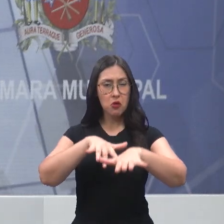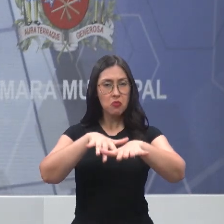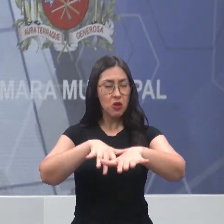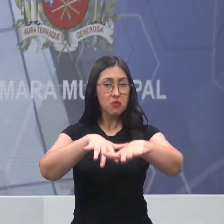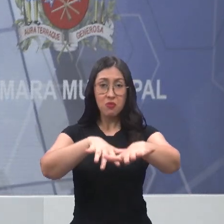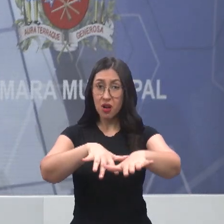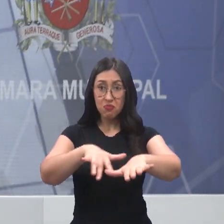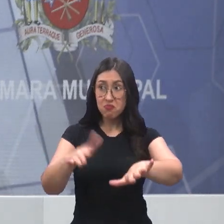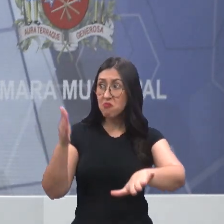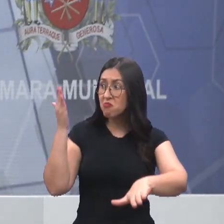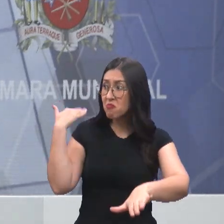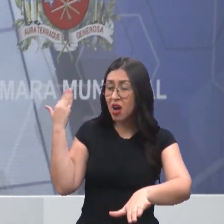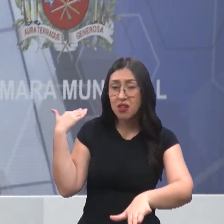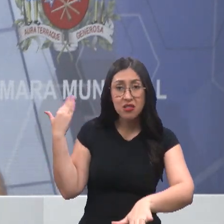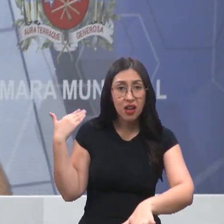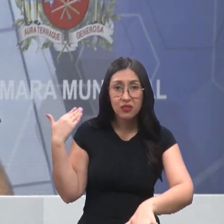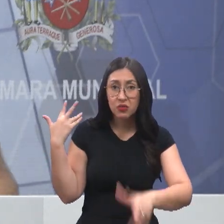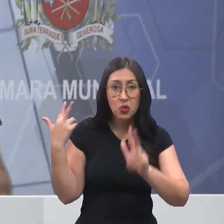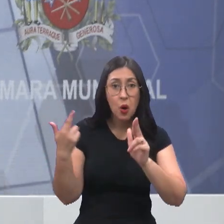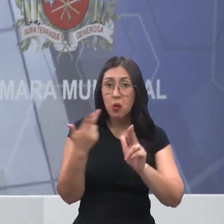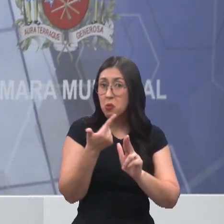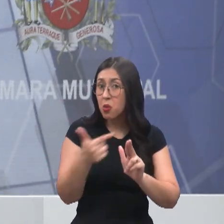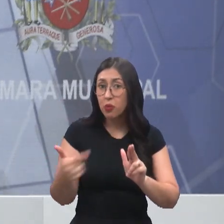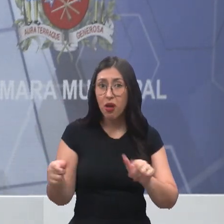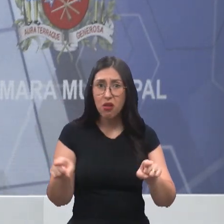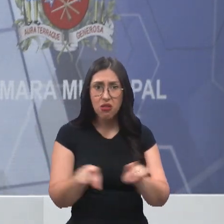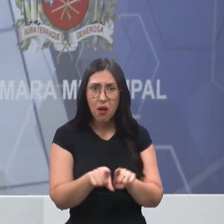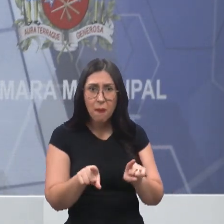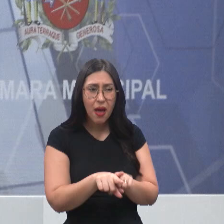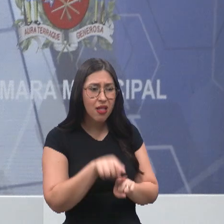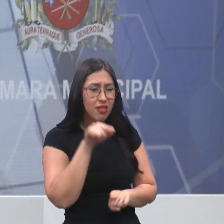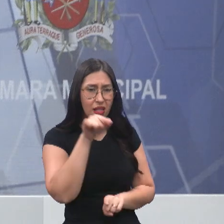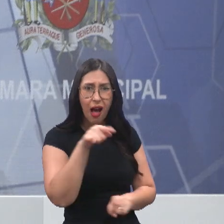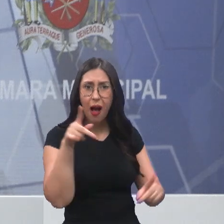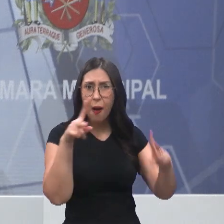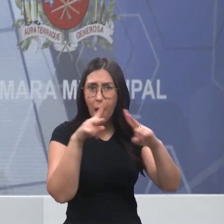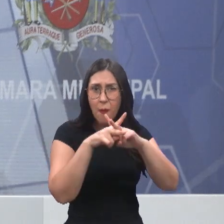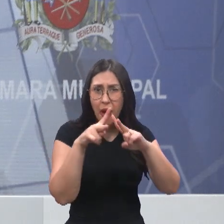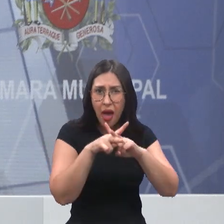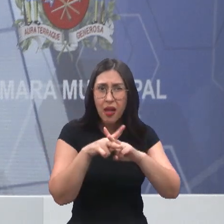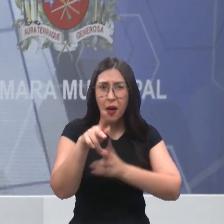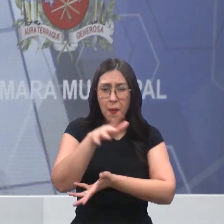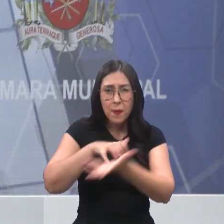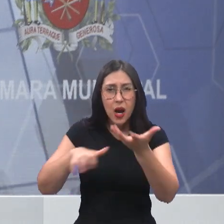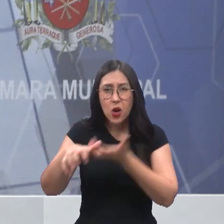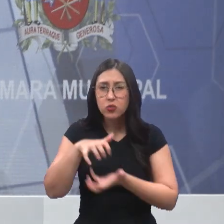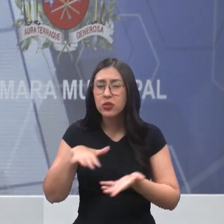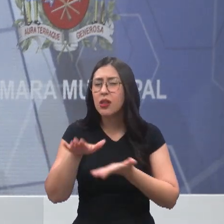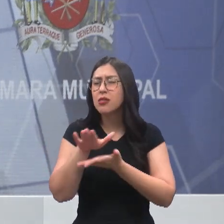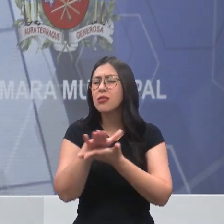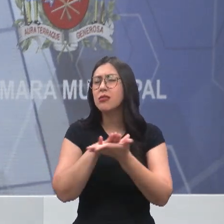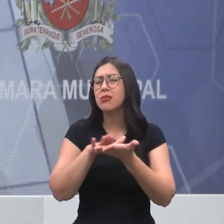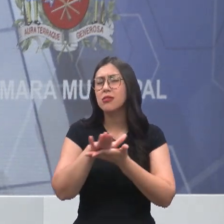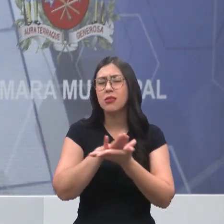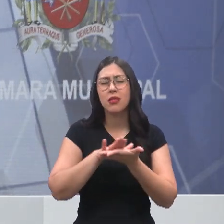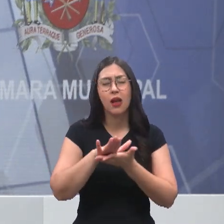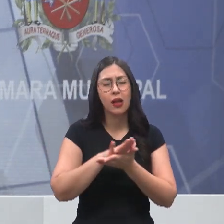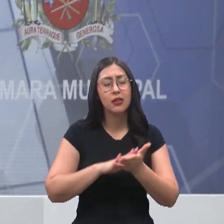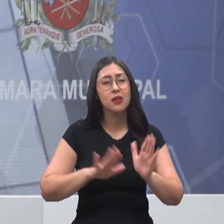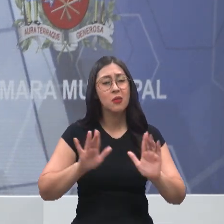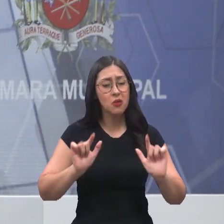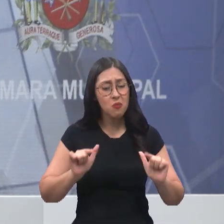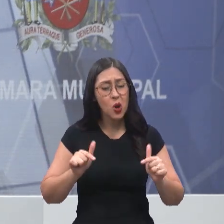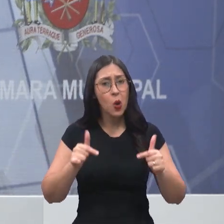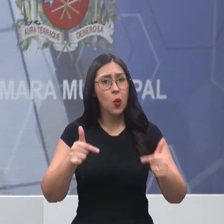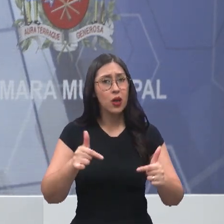um sequer incidente de brigas, de desordem, vereador Sena. Mas foi ali um ato de